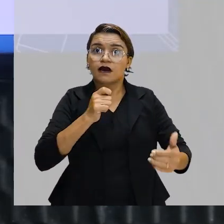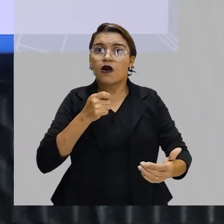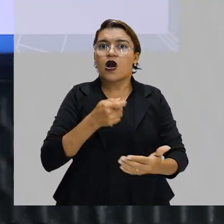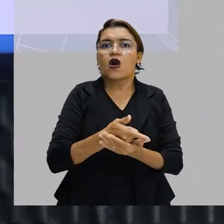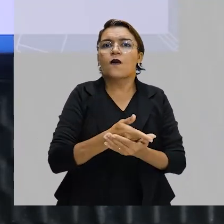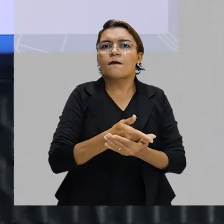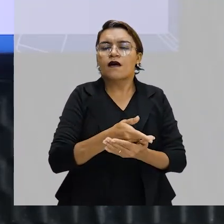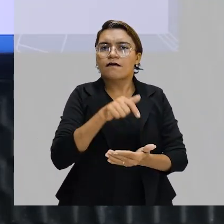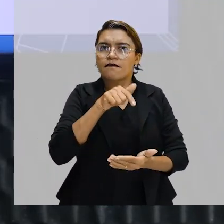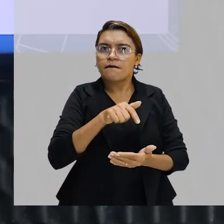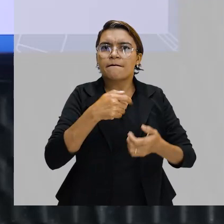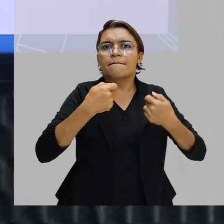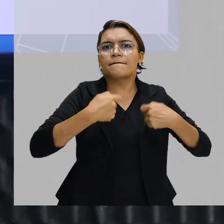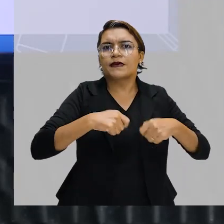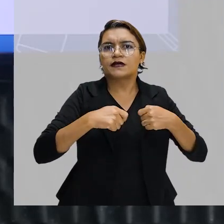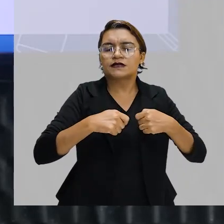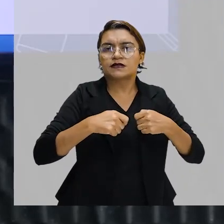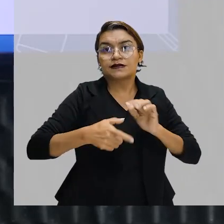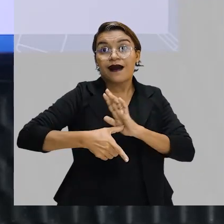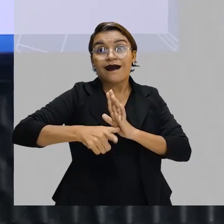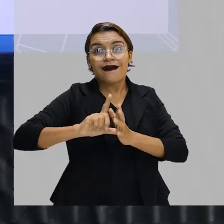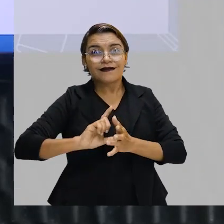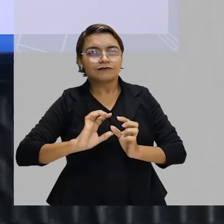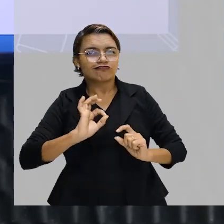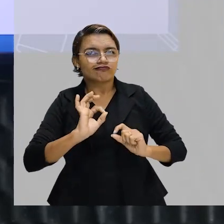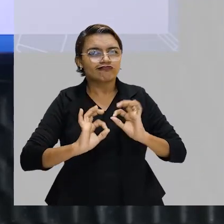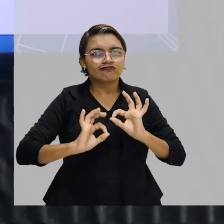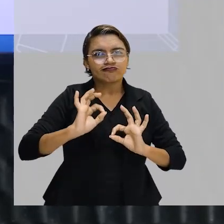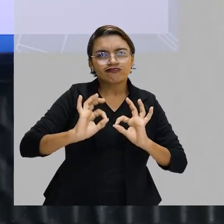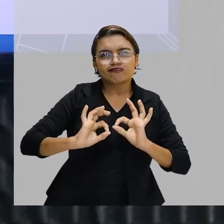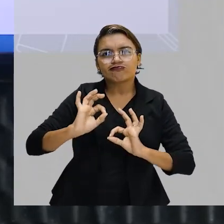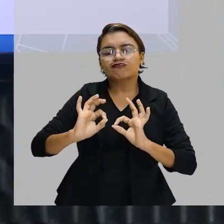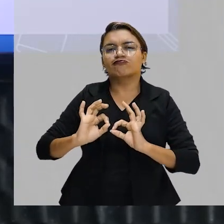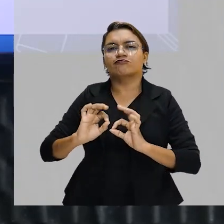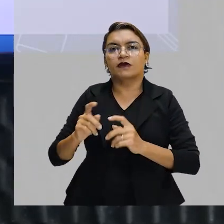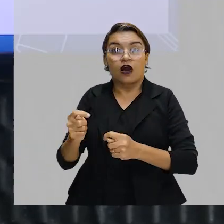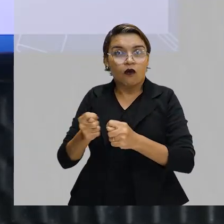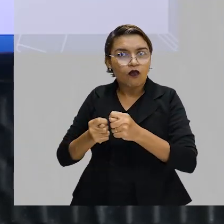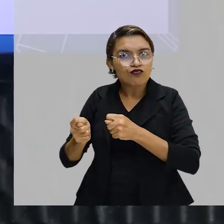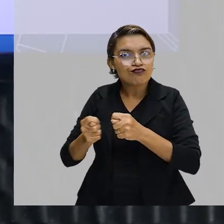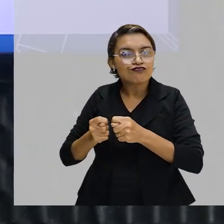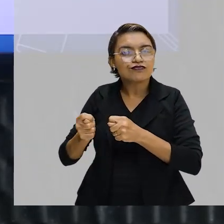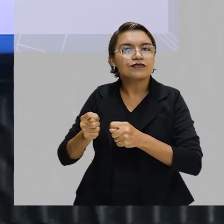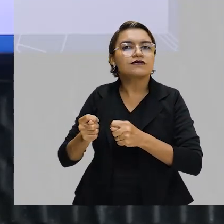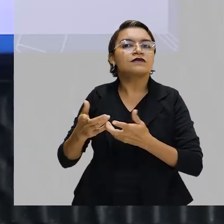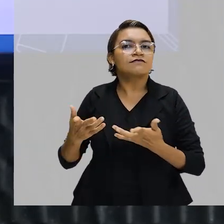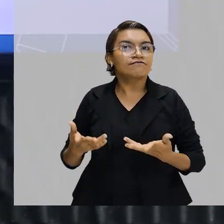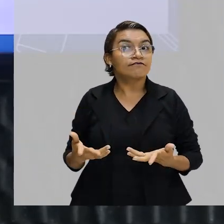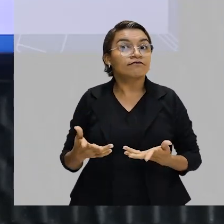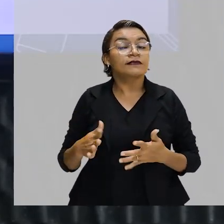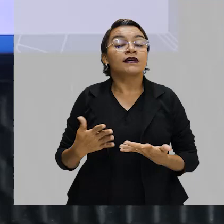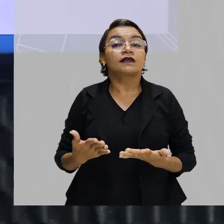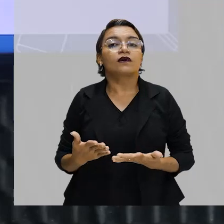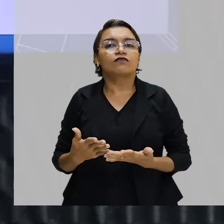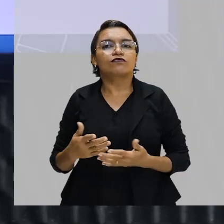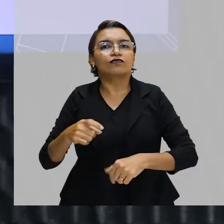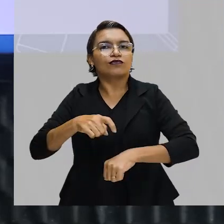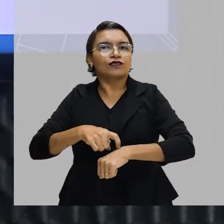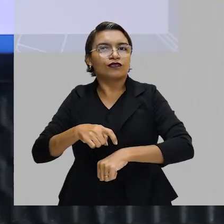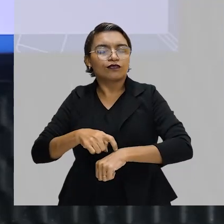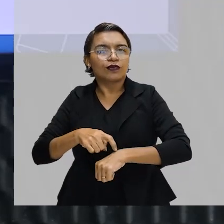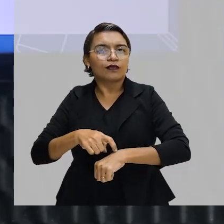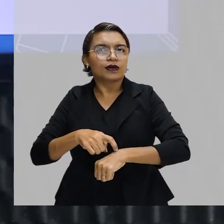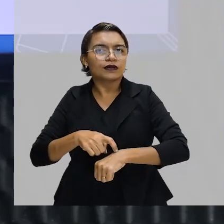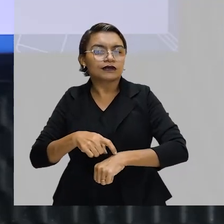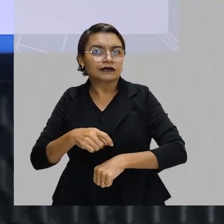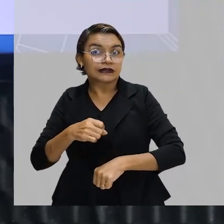casa, precisa haver planejamento, precisa haver economia, não é assim? Então, quando você parte para um negócio